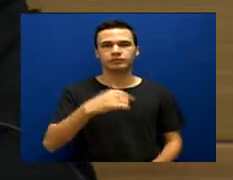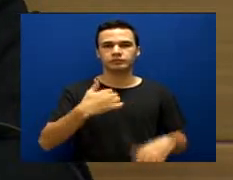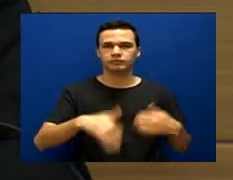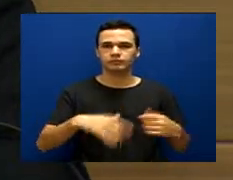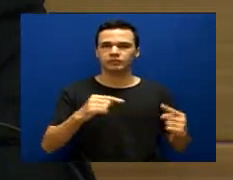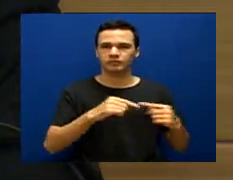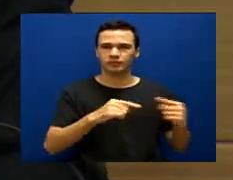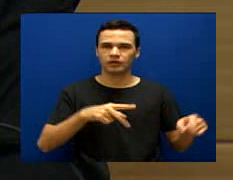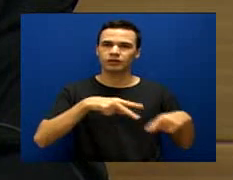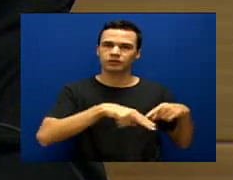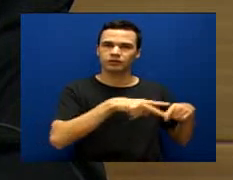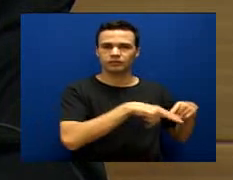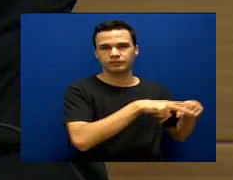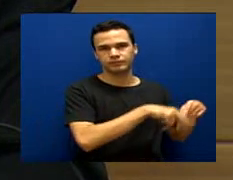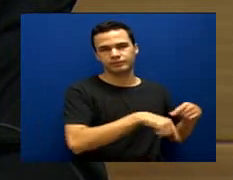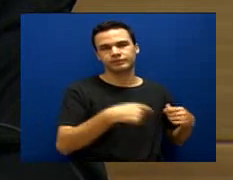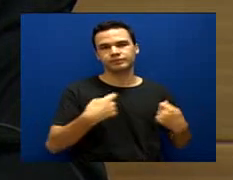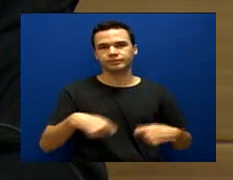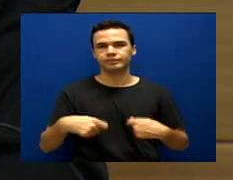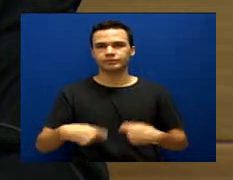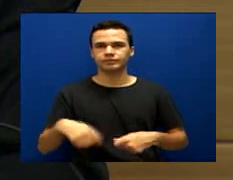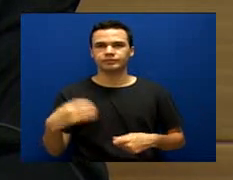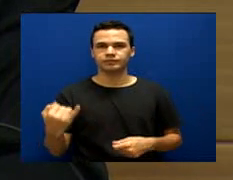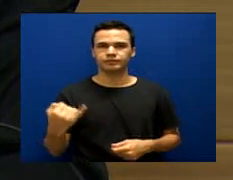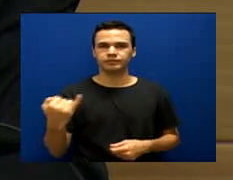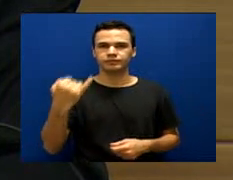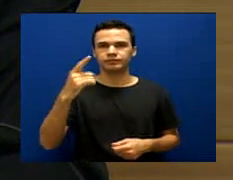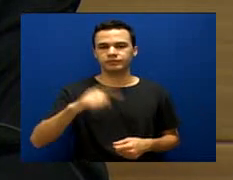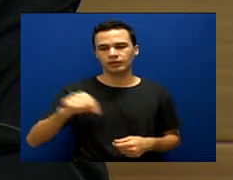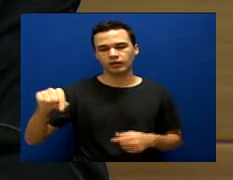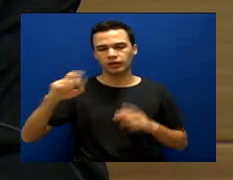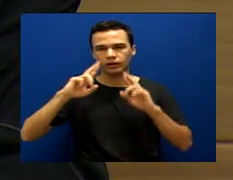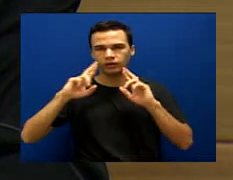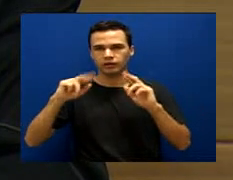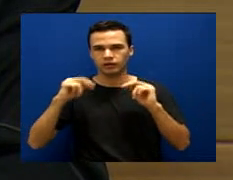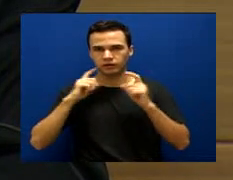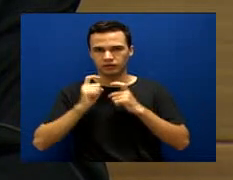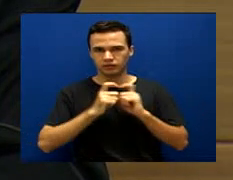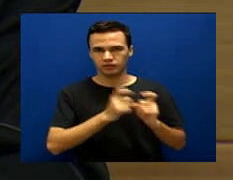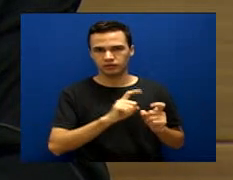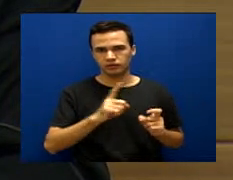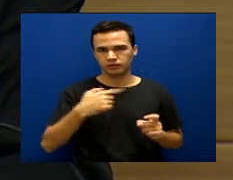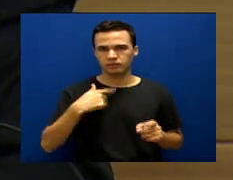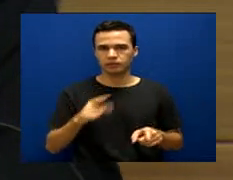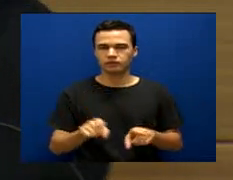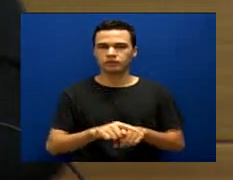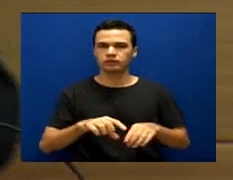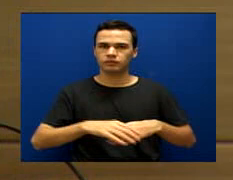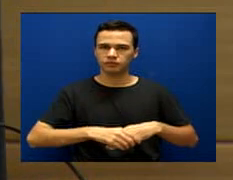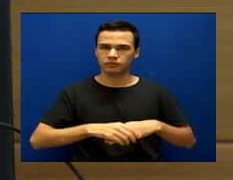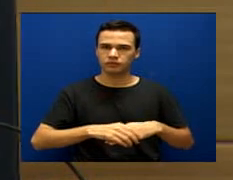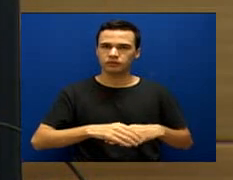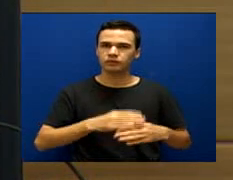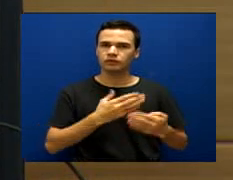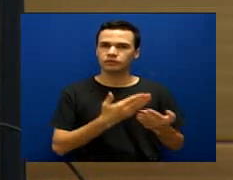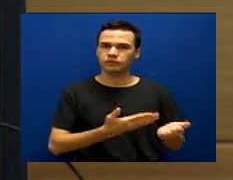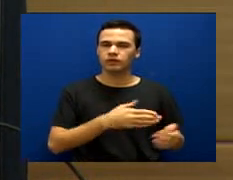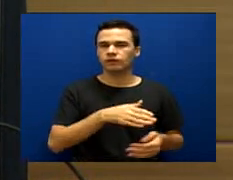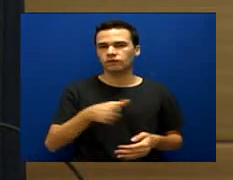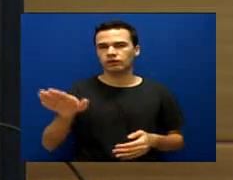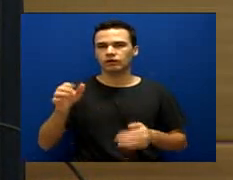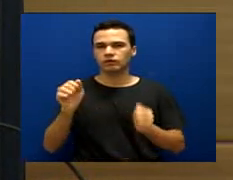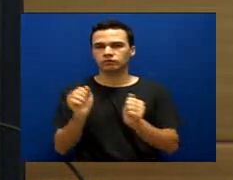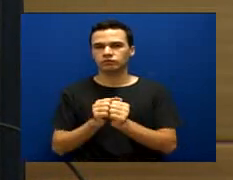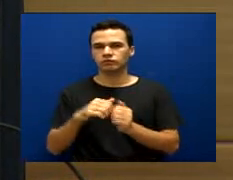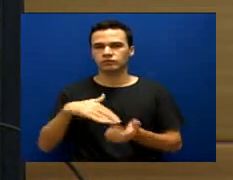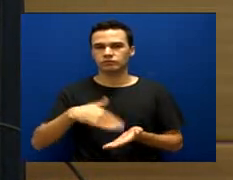da castração é algo muito importante e que nessa reunião, complementando, inclusive, essa reunião que o senhor vai fazer com o